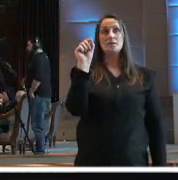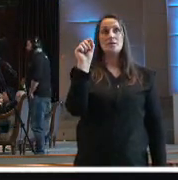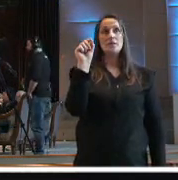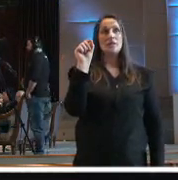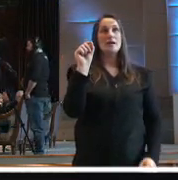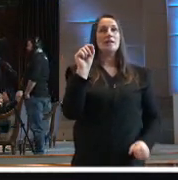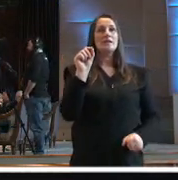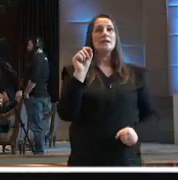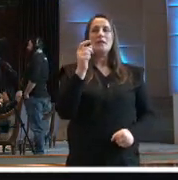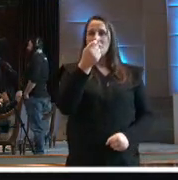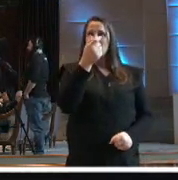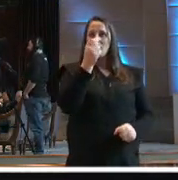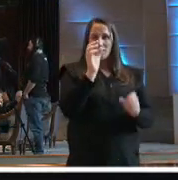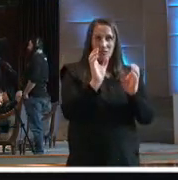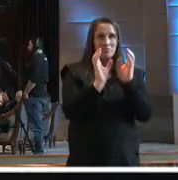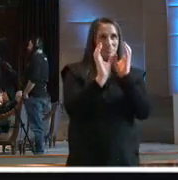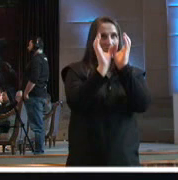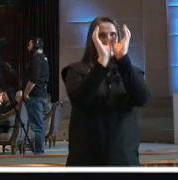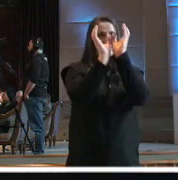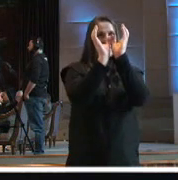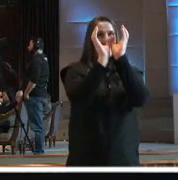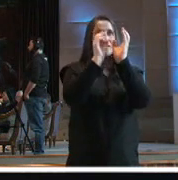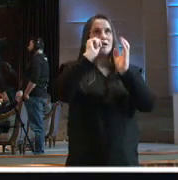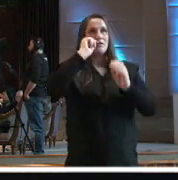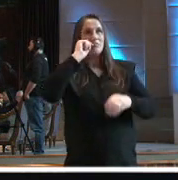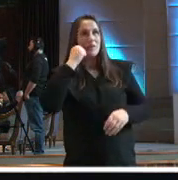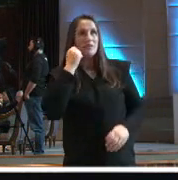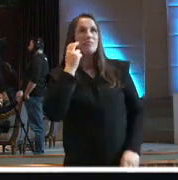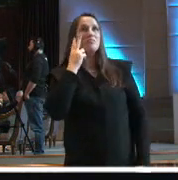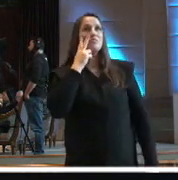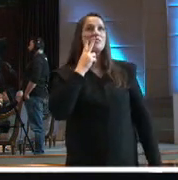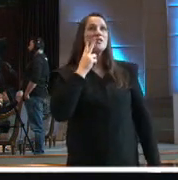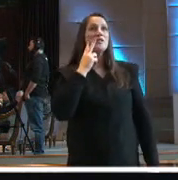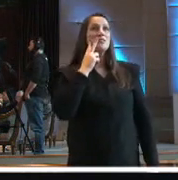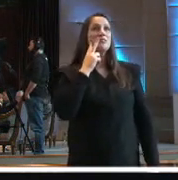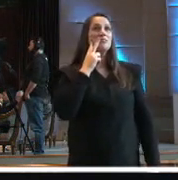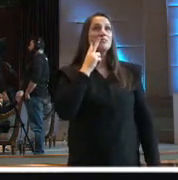partilhar daqui a pouquinho: o pão e o vinho.